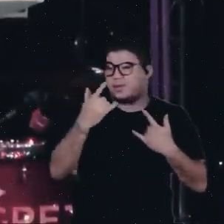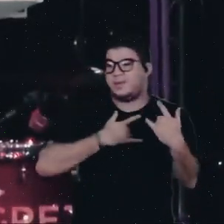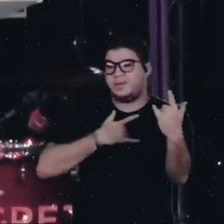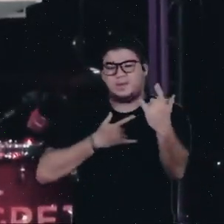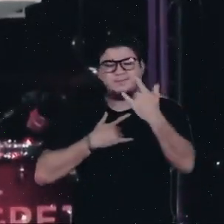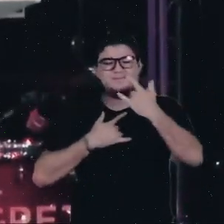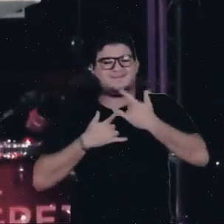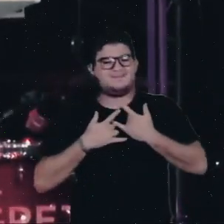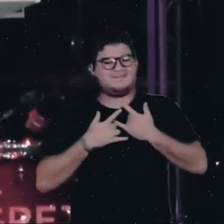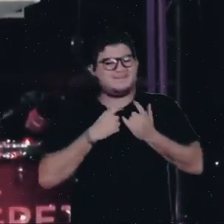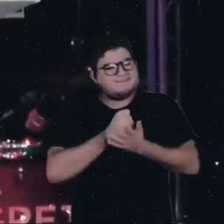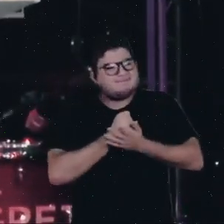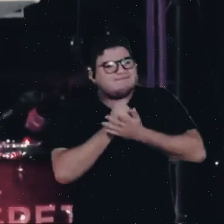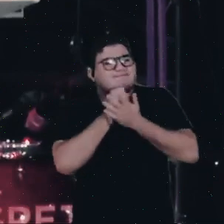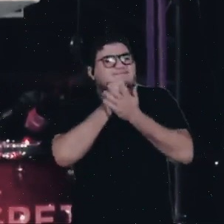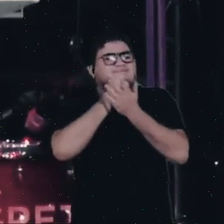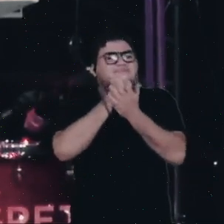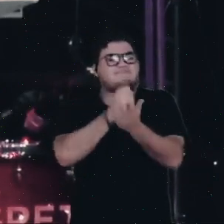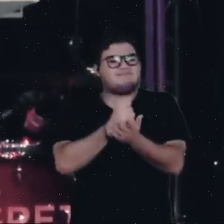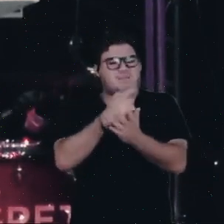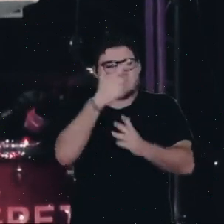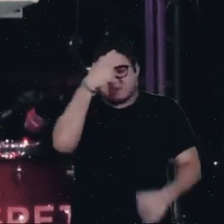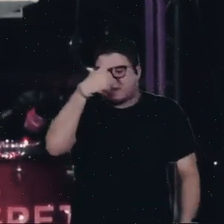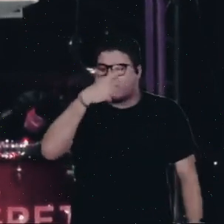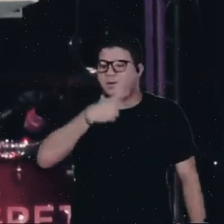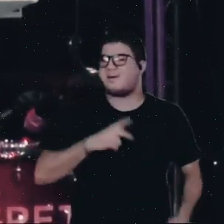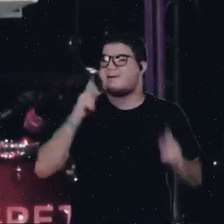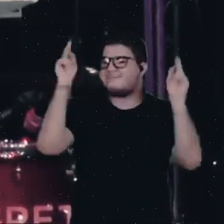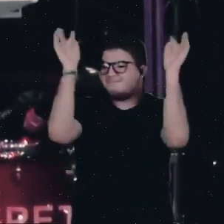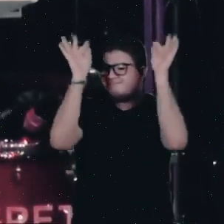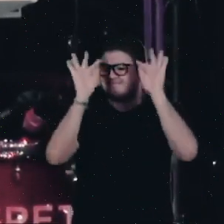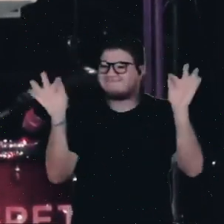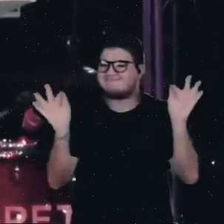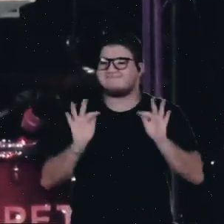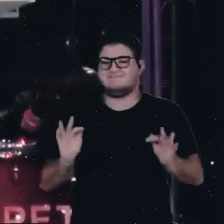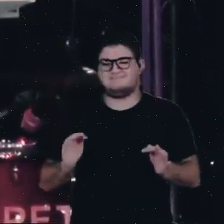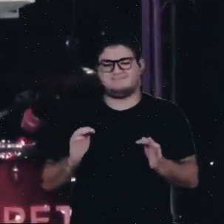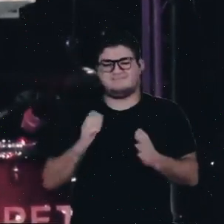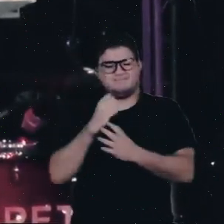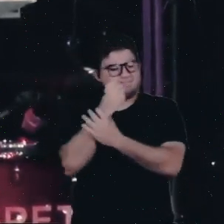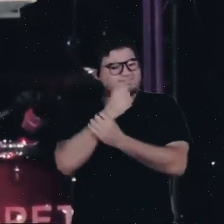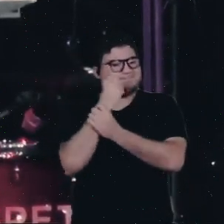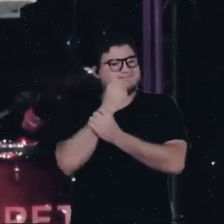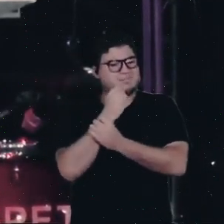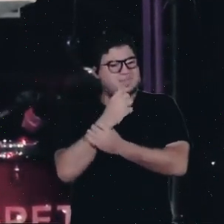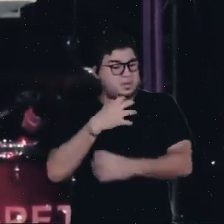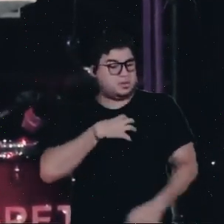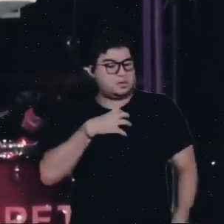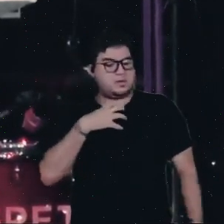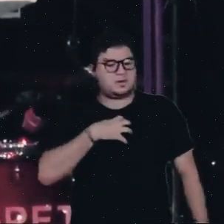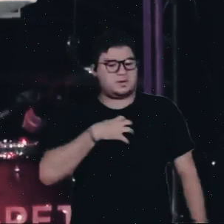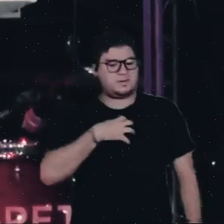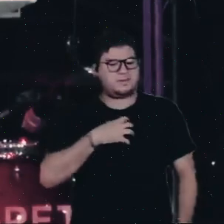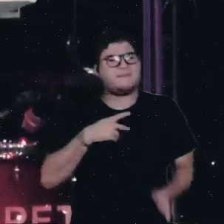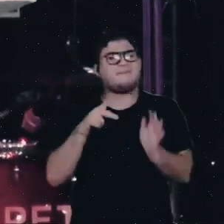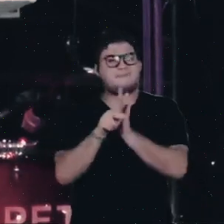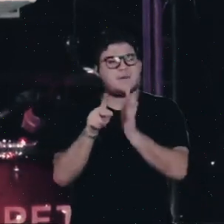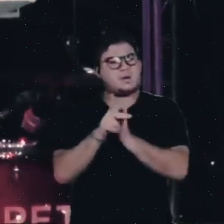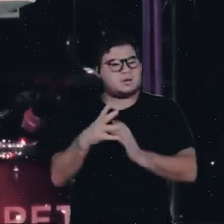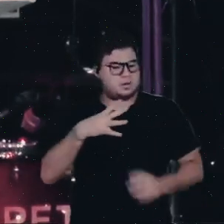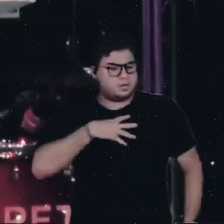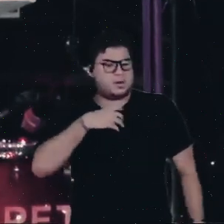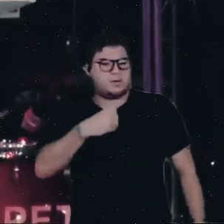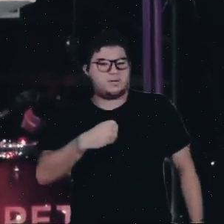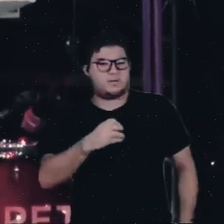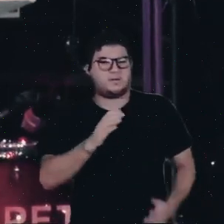sabe, esse amor ajuda a manter o estado de felicidade, segurança emocional. Pode perguntar para um filho, para uma